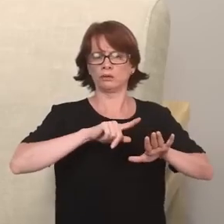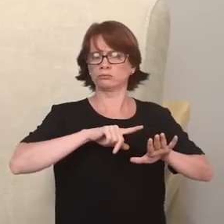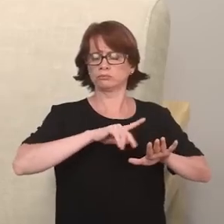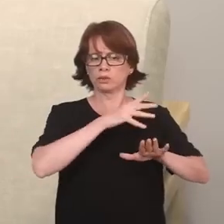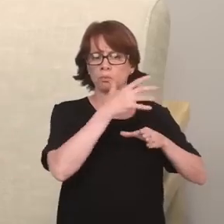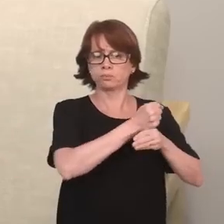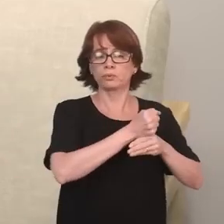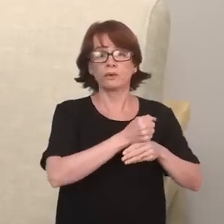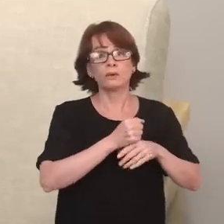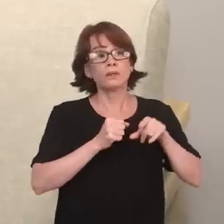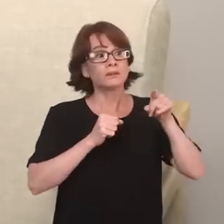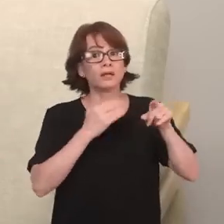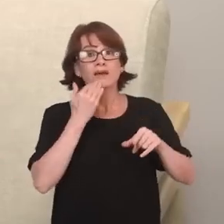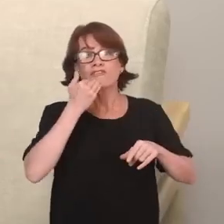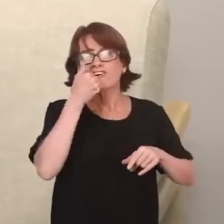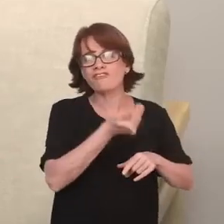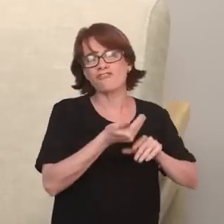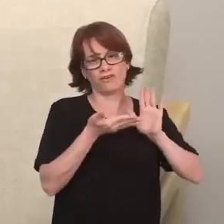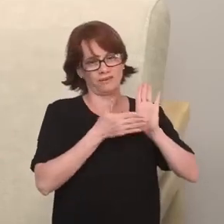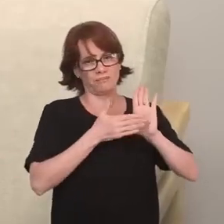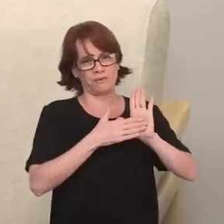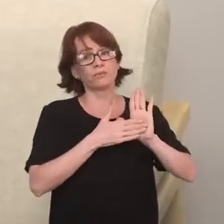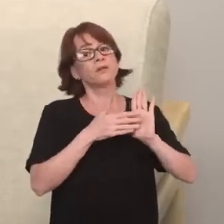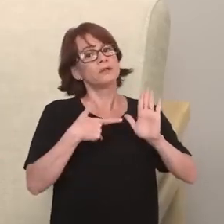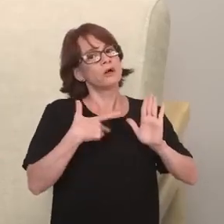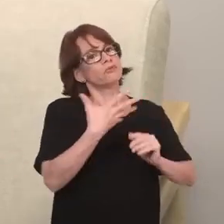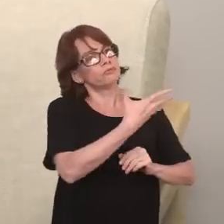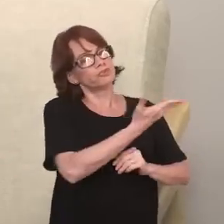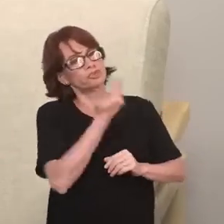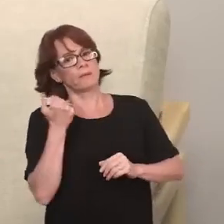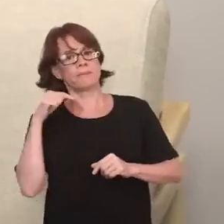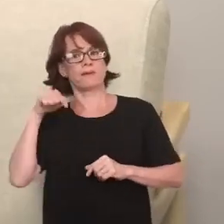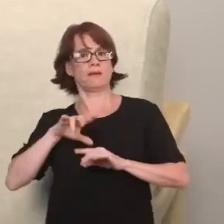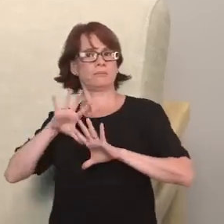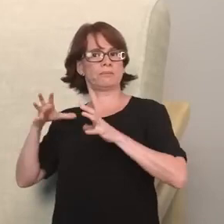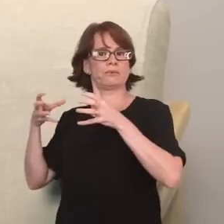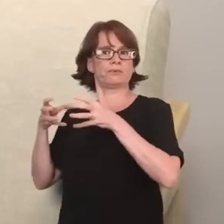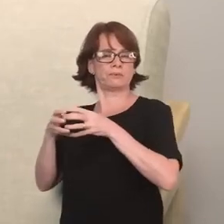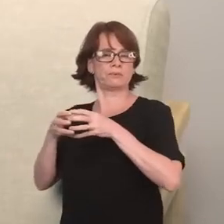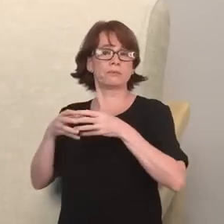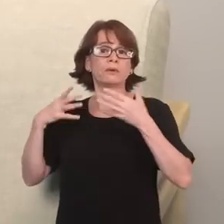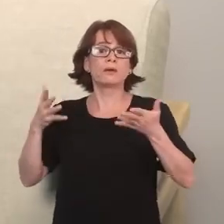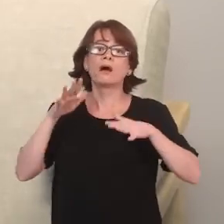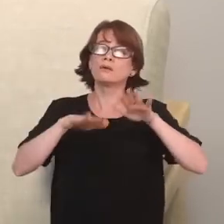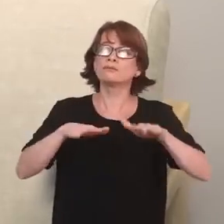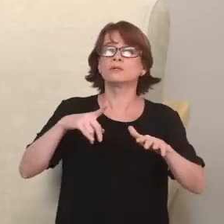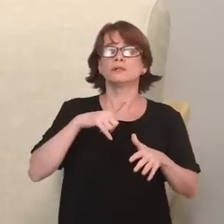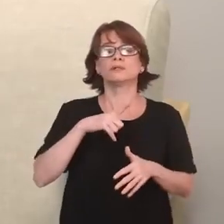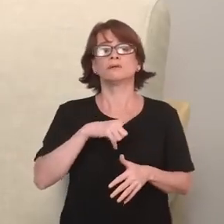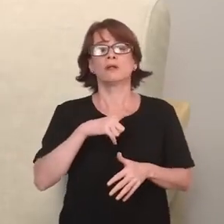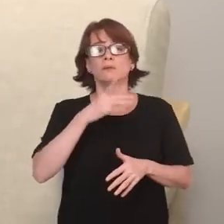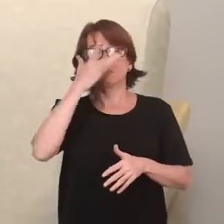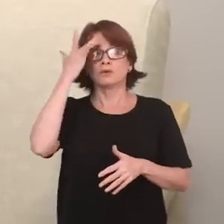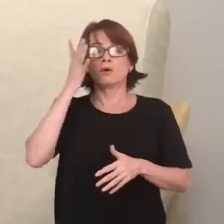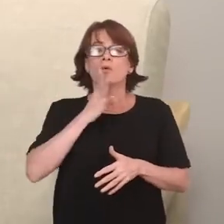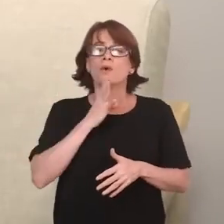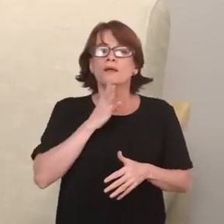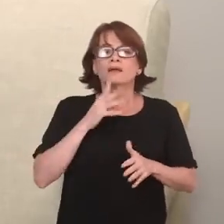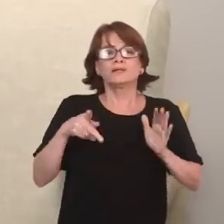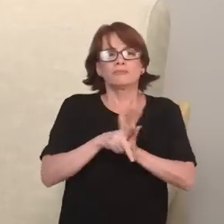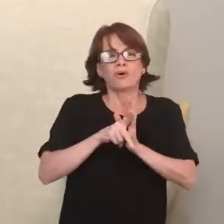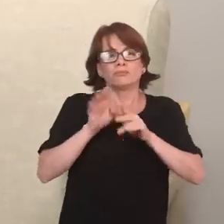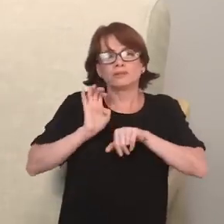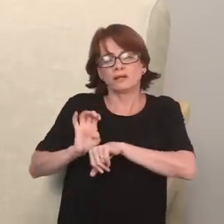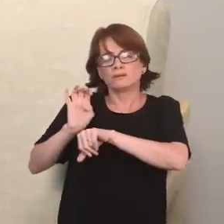eu trouxe para o grupo. Então é muito assim, sabe? Você conhece um outro. Ah, esse fulano é do meu estado, eu conheço esse deputado. E a gente